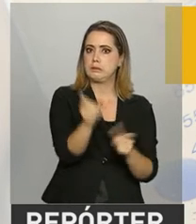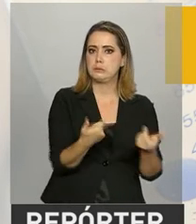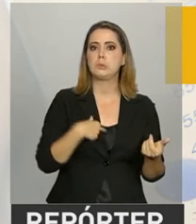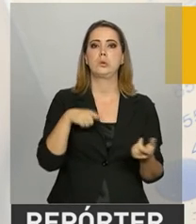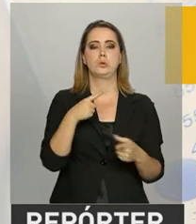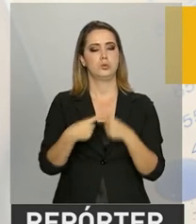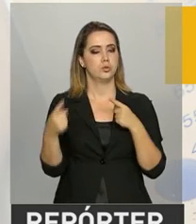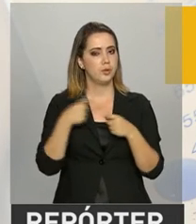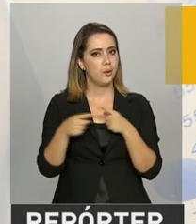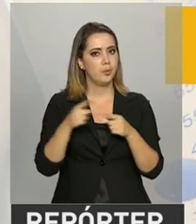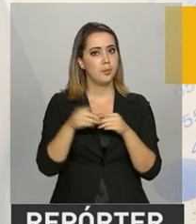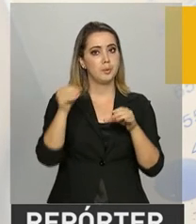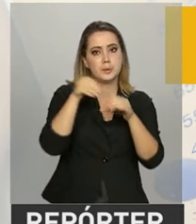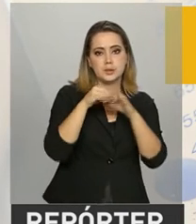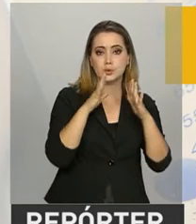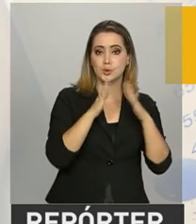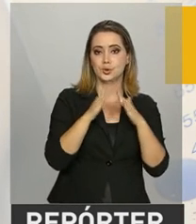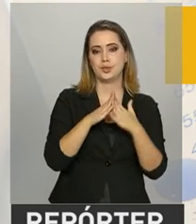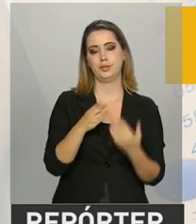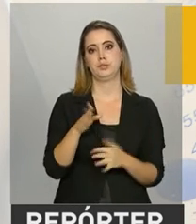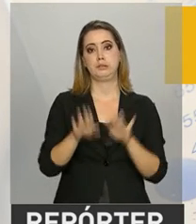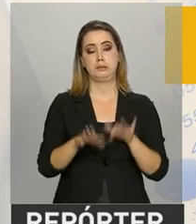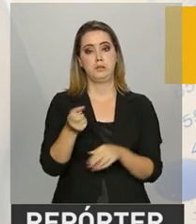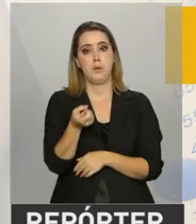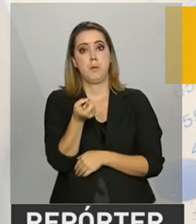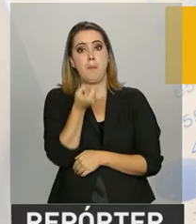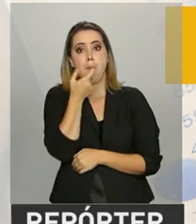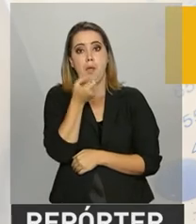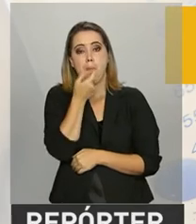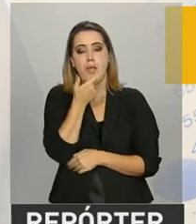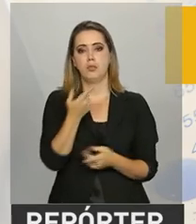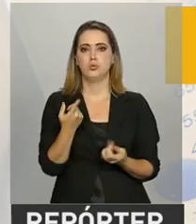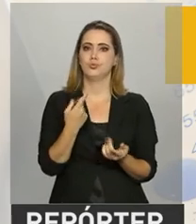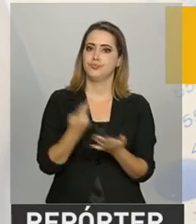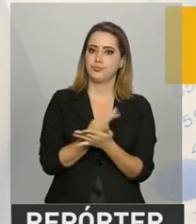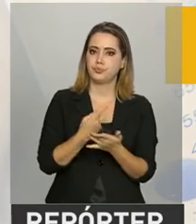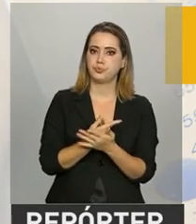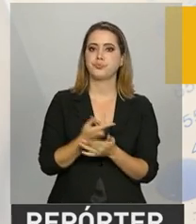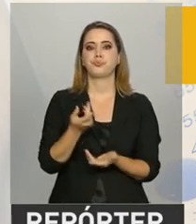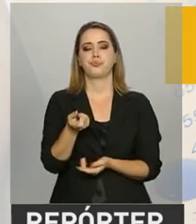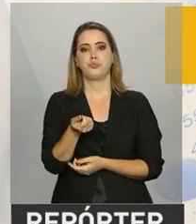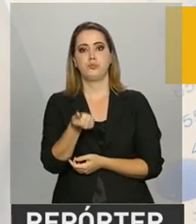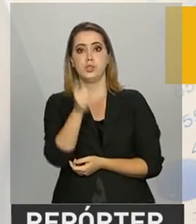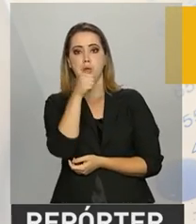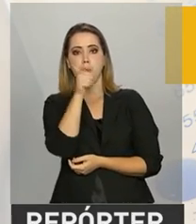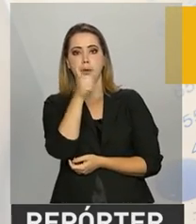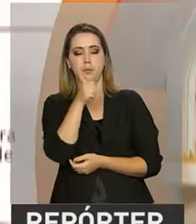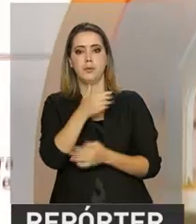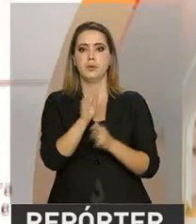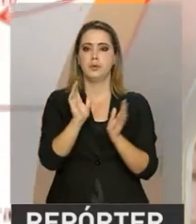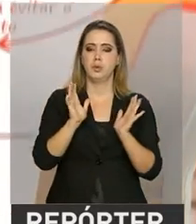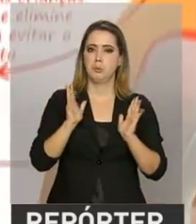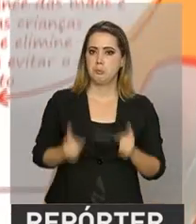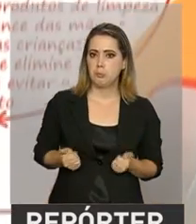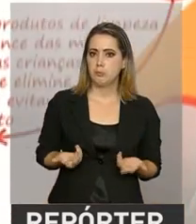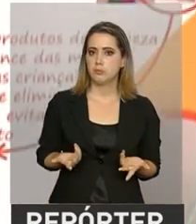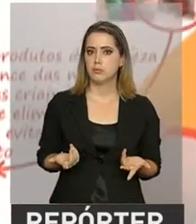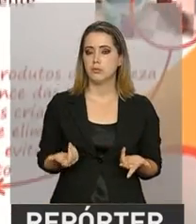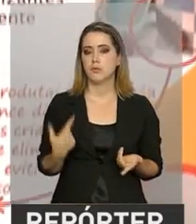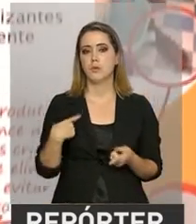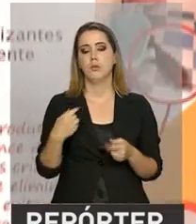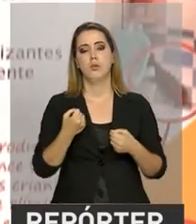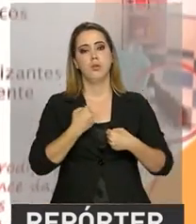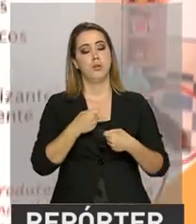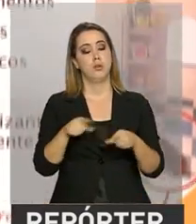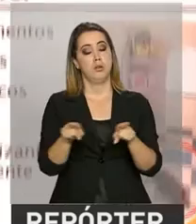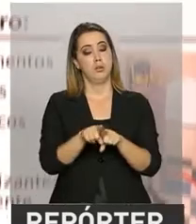Os principais envolveram ingestão de medicamentos, produtos sanitários e produtos químicos. Para prevenir esse tipo